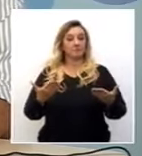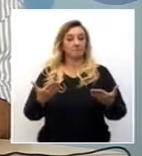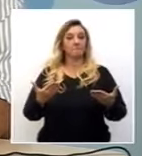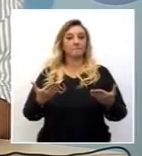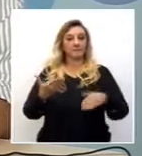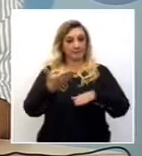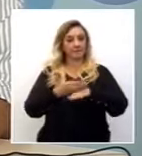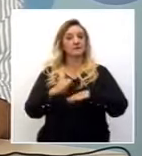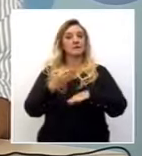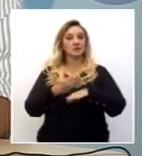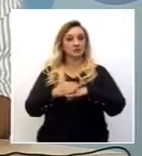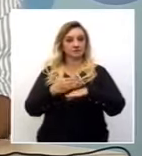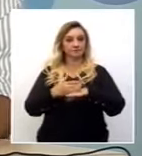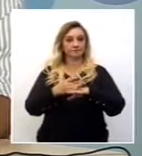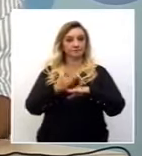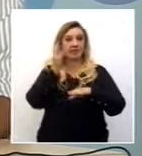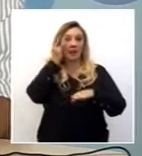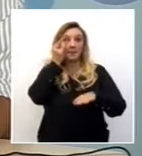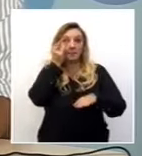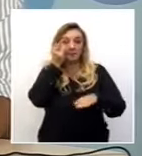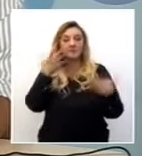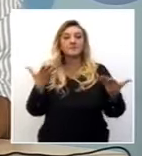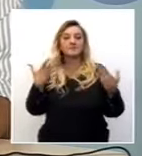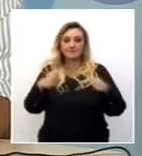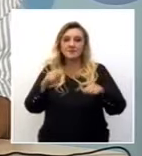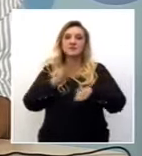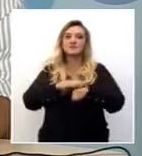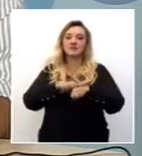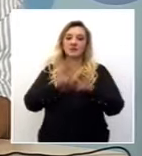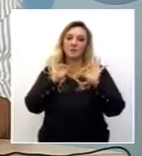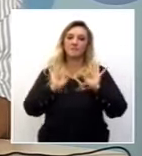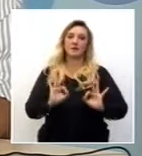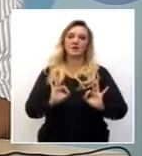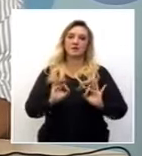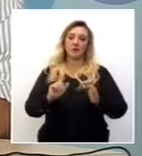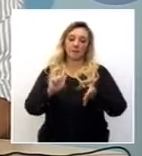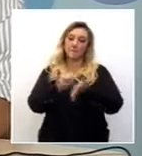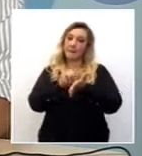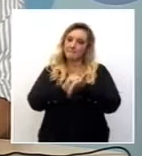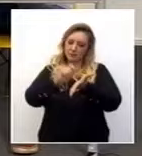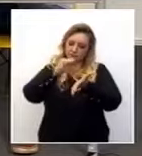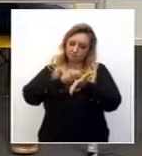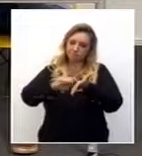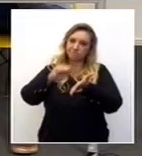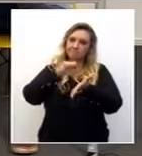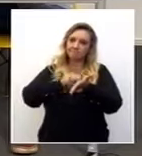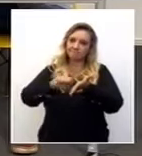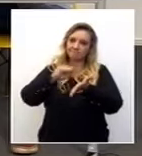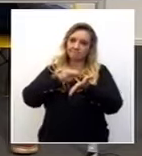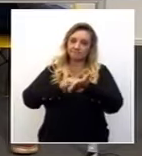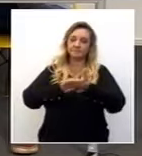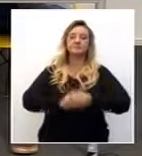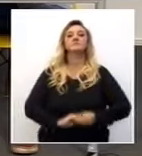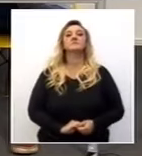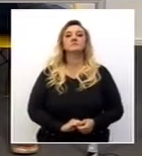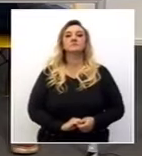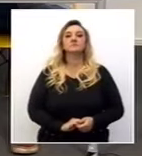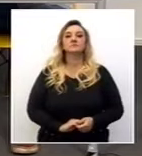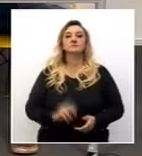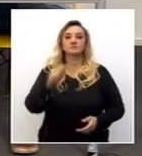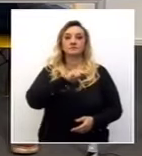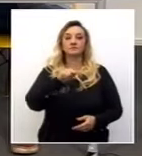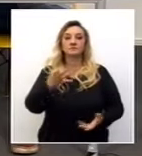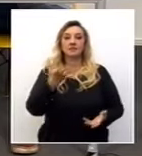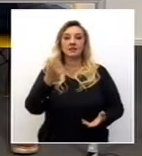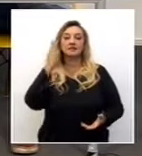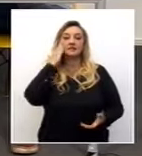uma atividade física mesmo, que eles devem realizar ali com o papel. E para o professor que quer saber a